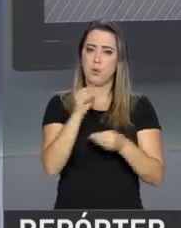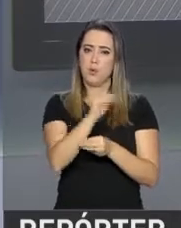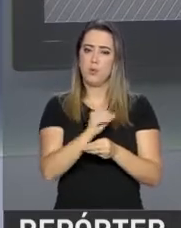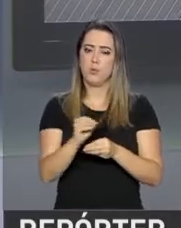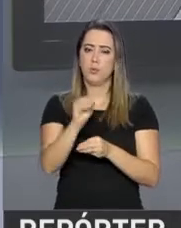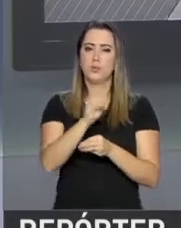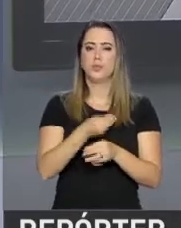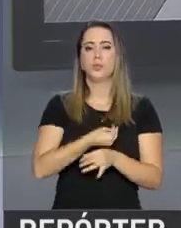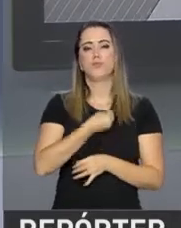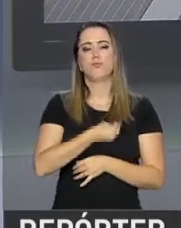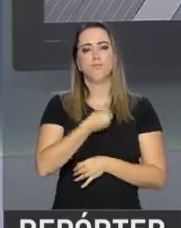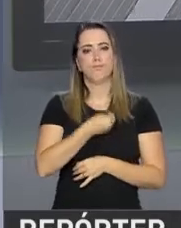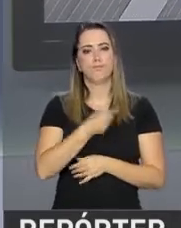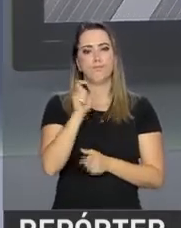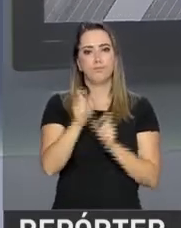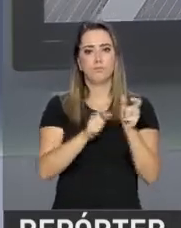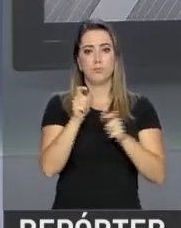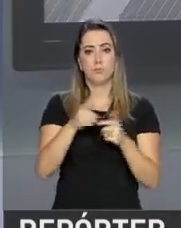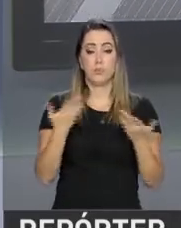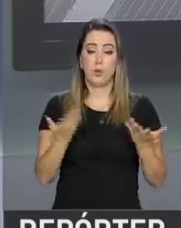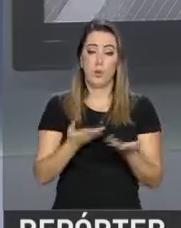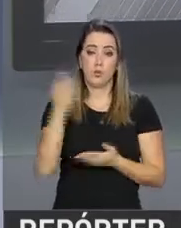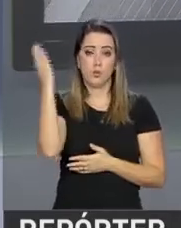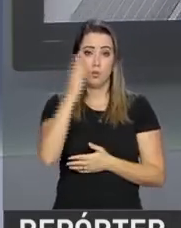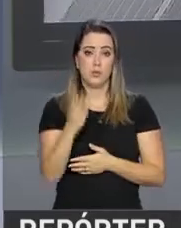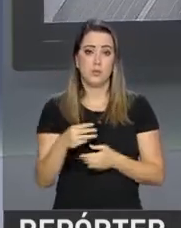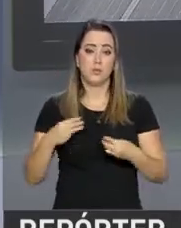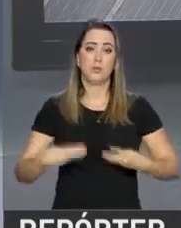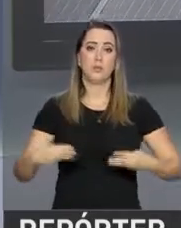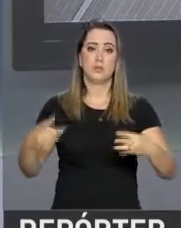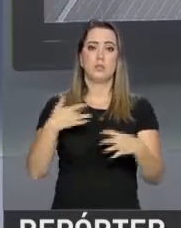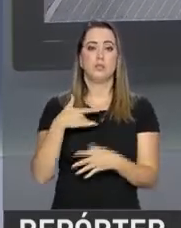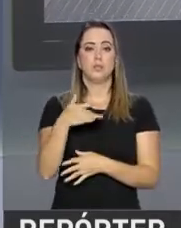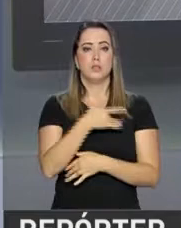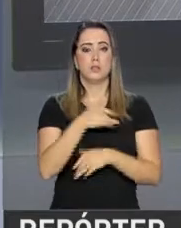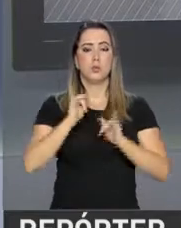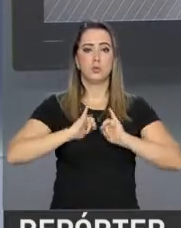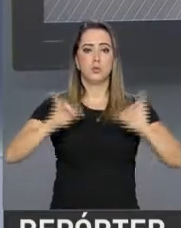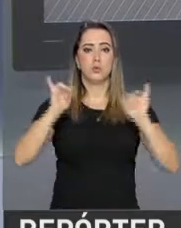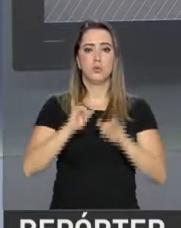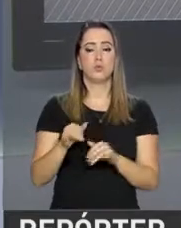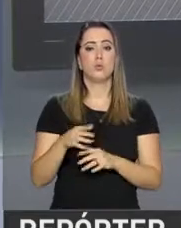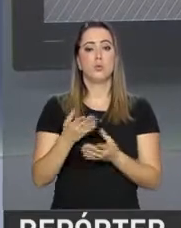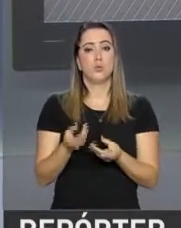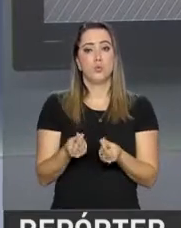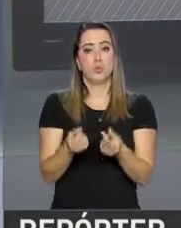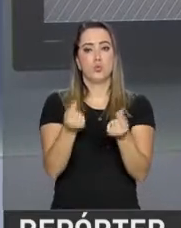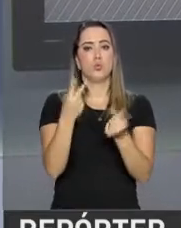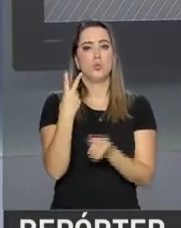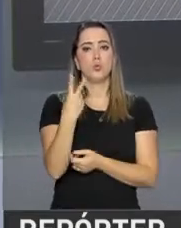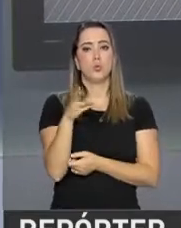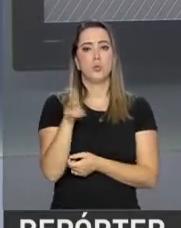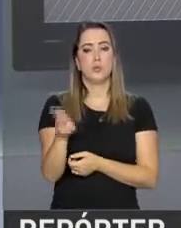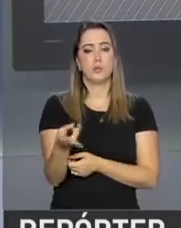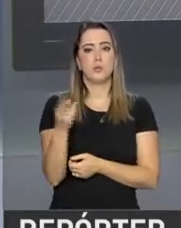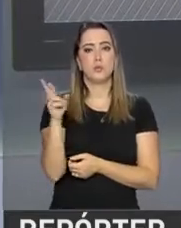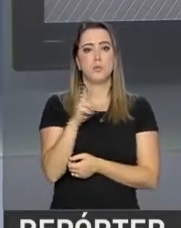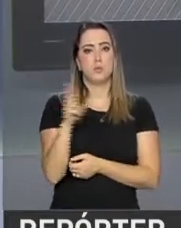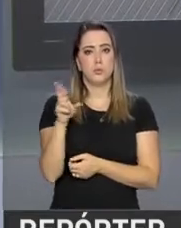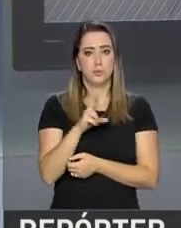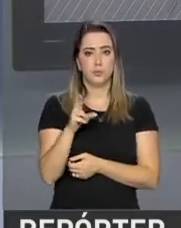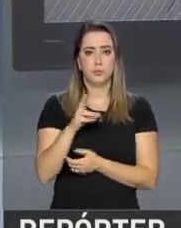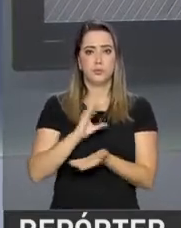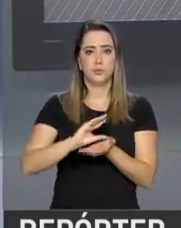melhorar a qualidade de vida de pacientes no brasil o ministério da saúde anunciou a liberação de dois milhões e trezentos mil